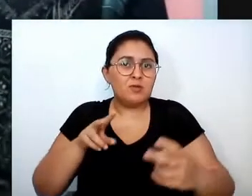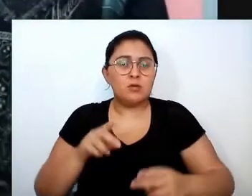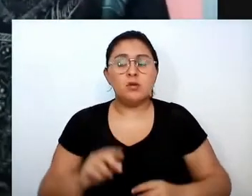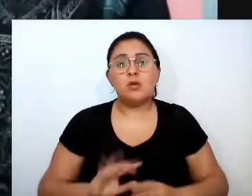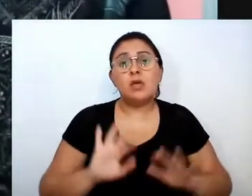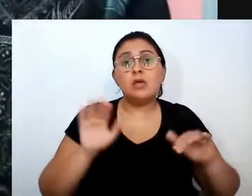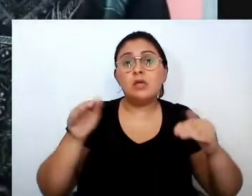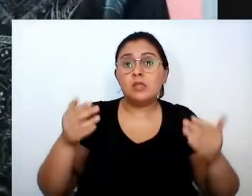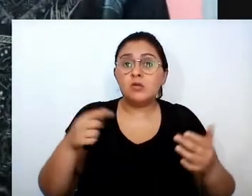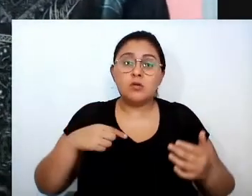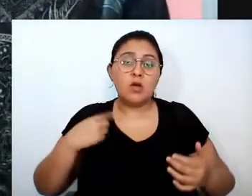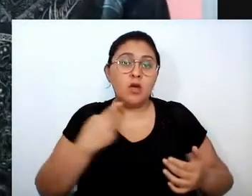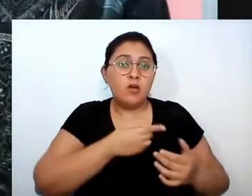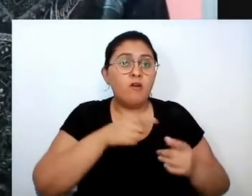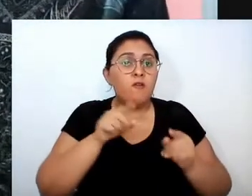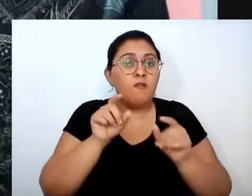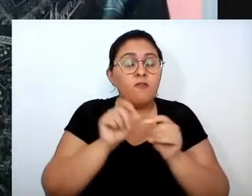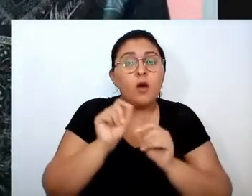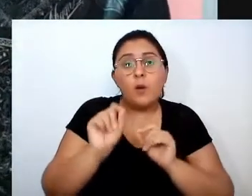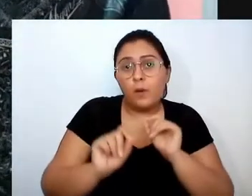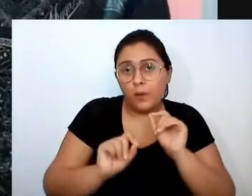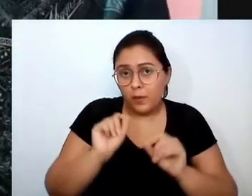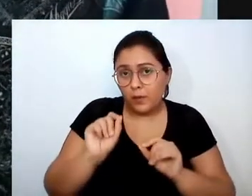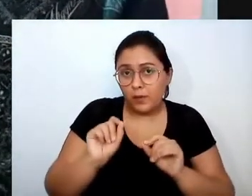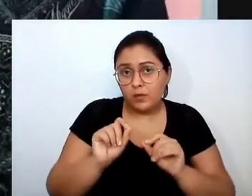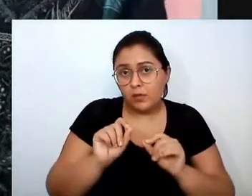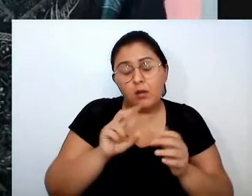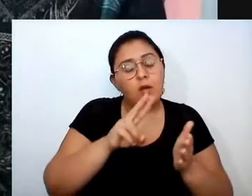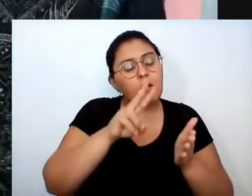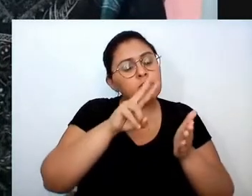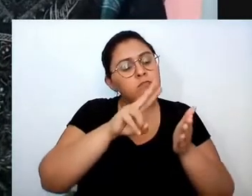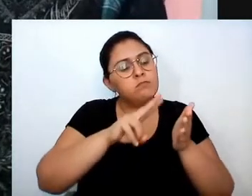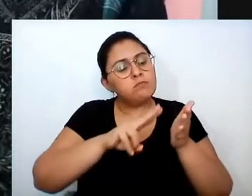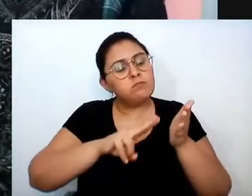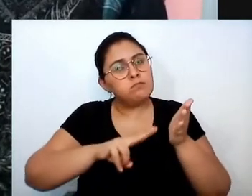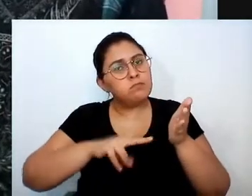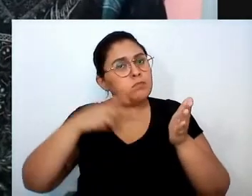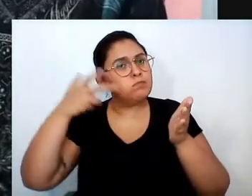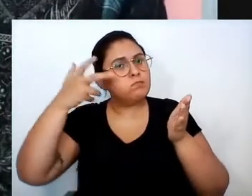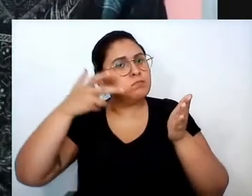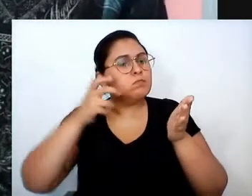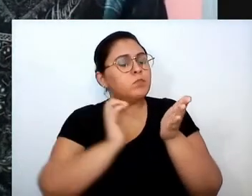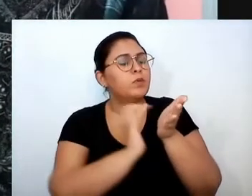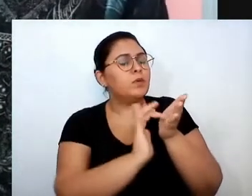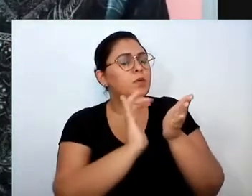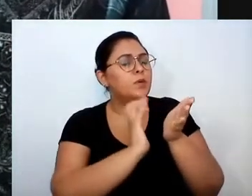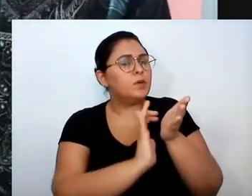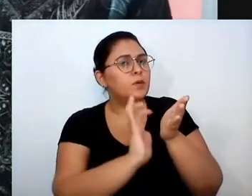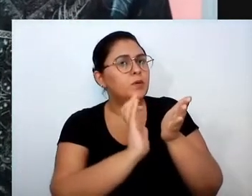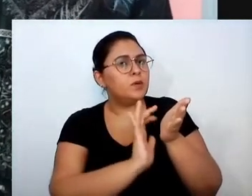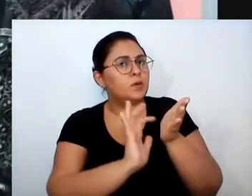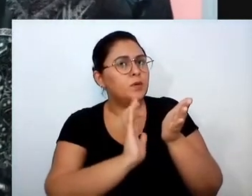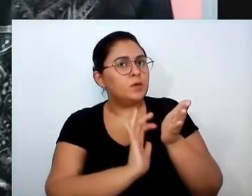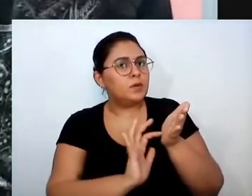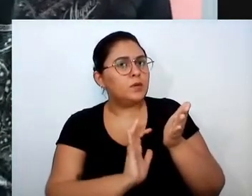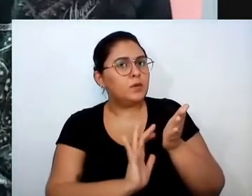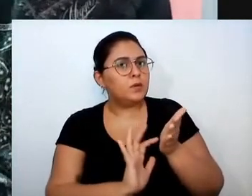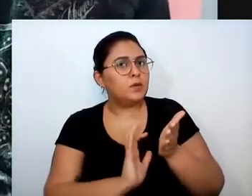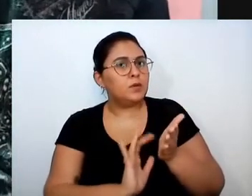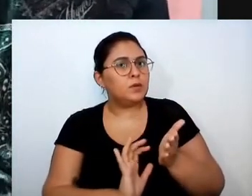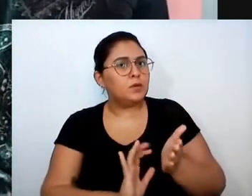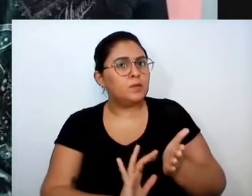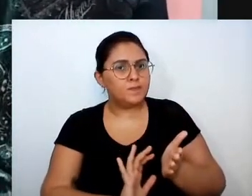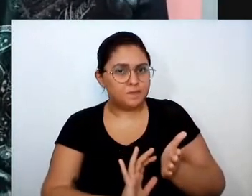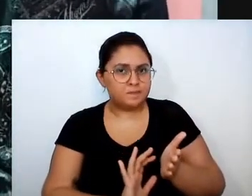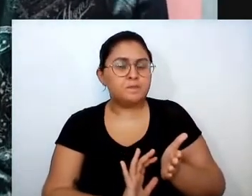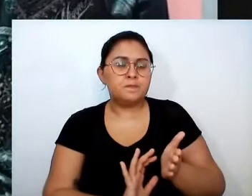mesmo. Eu aham, sempre tô dando uma olhada nas peças, sim, no meu